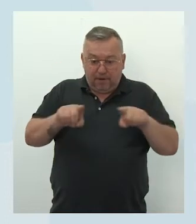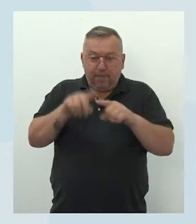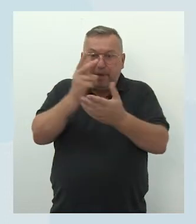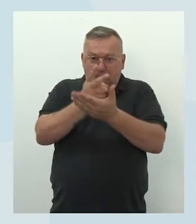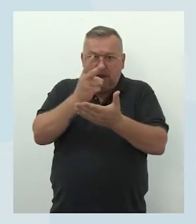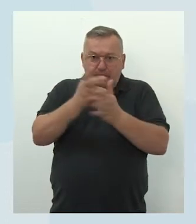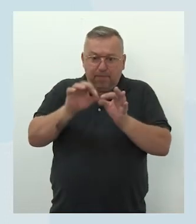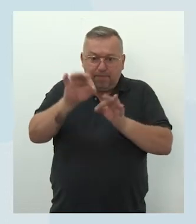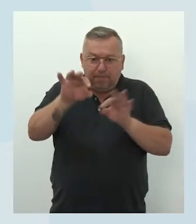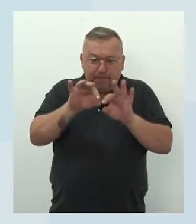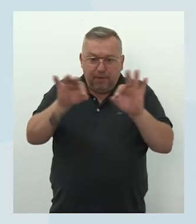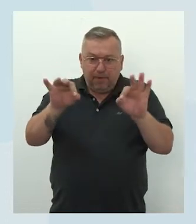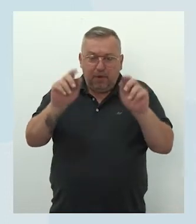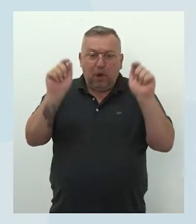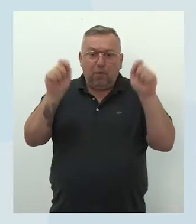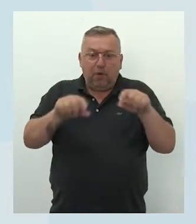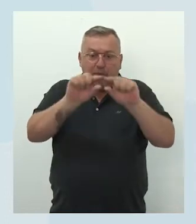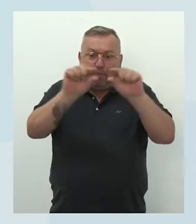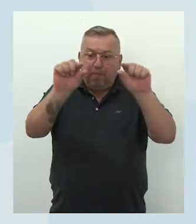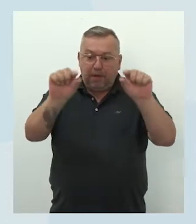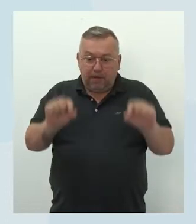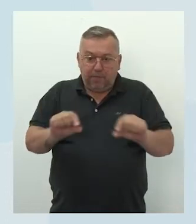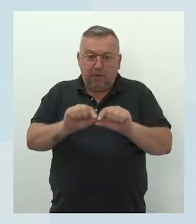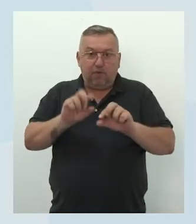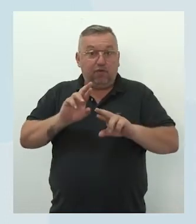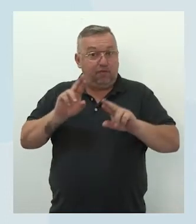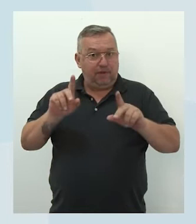área podem ter perímetros diferentes.